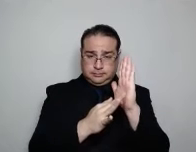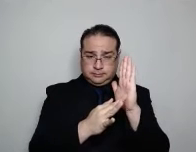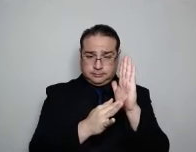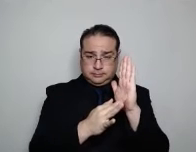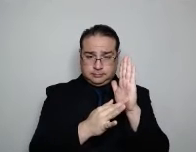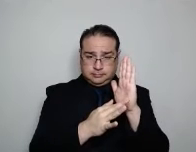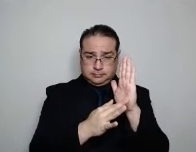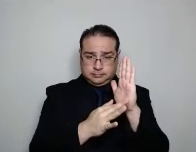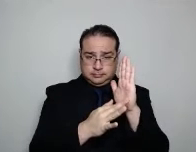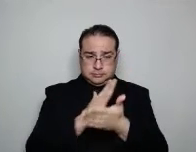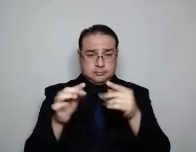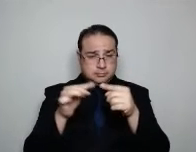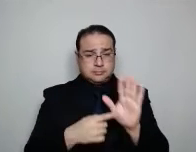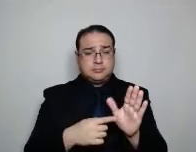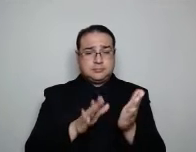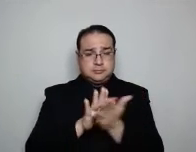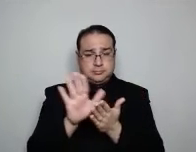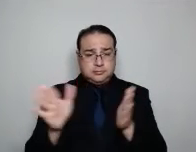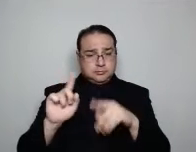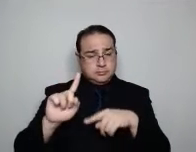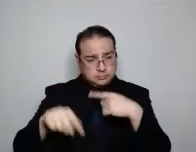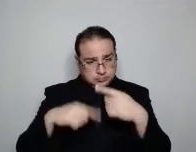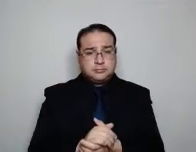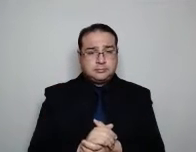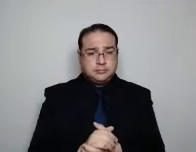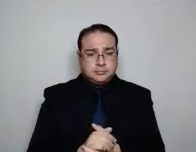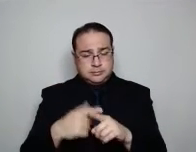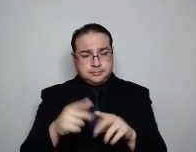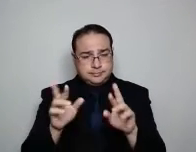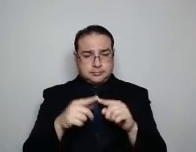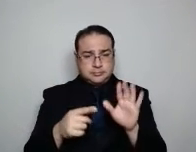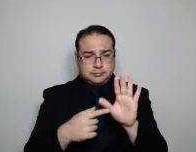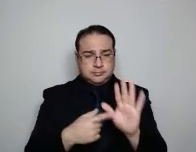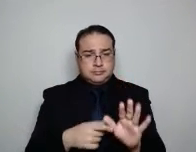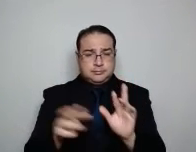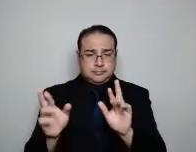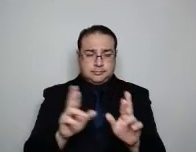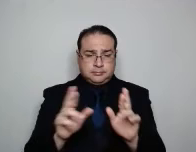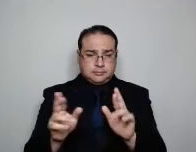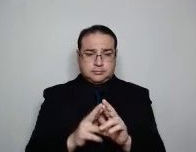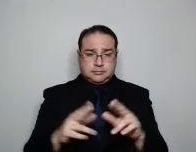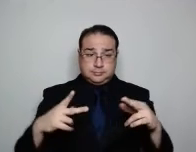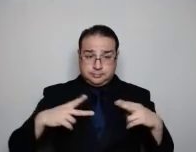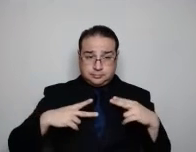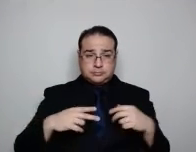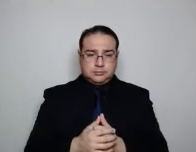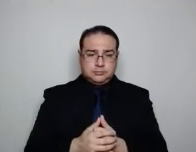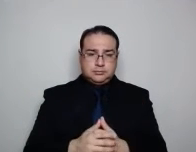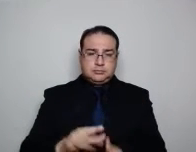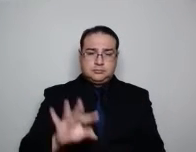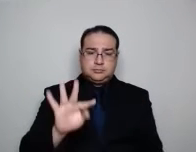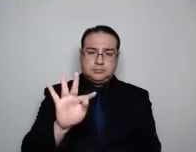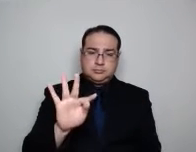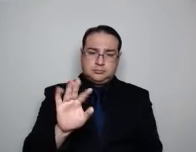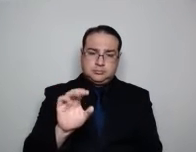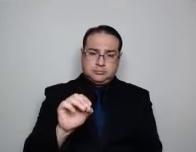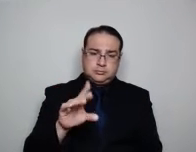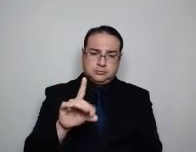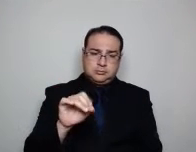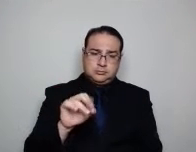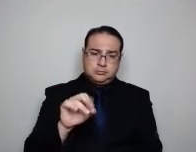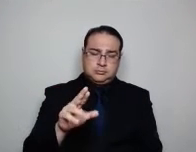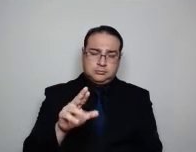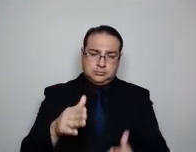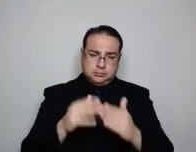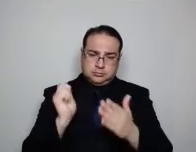privada, onde o tomador solicita o pagamento, a nota é expedida e ali é feito de imediato. No